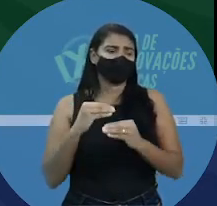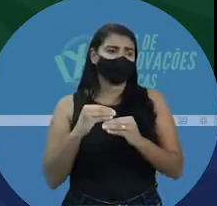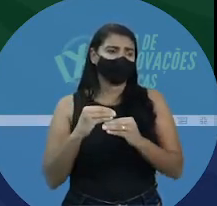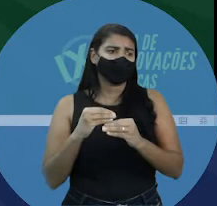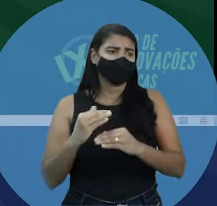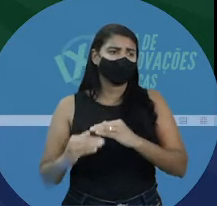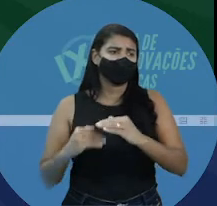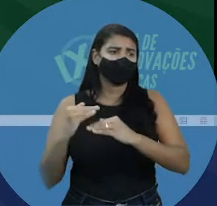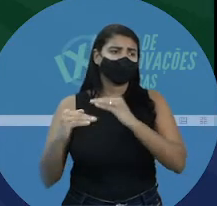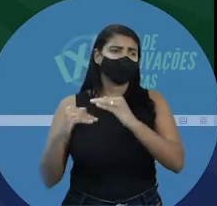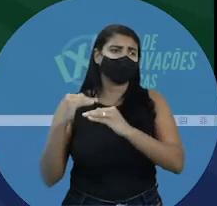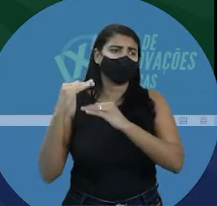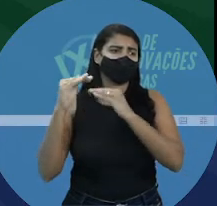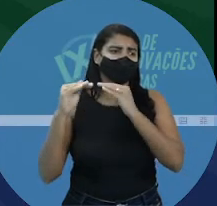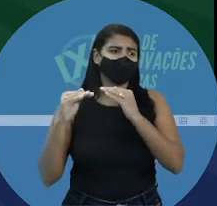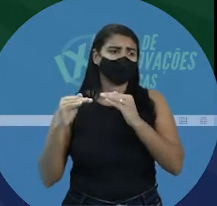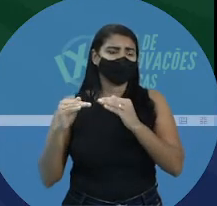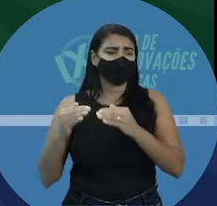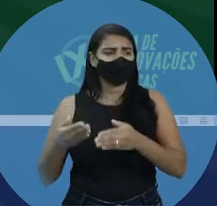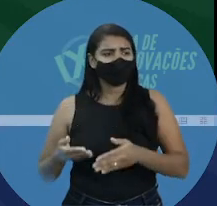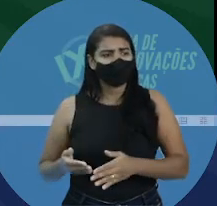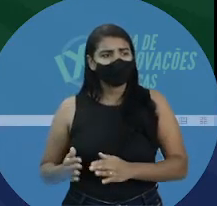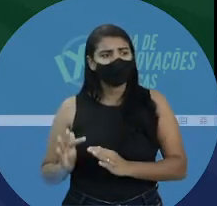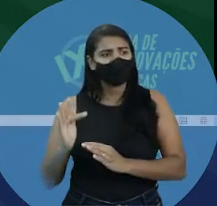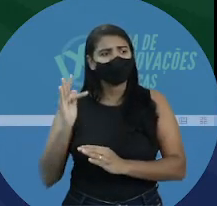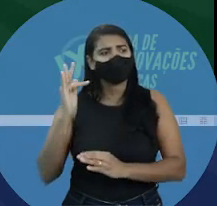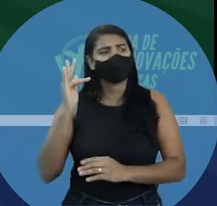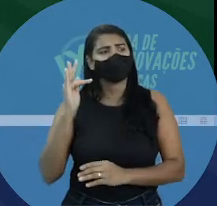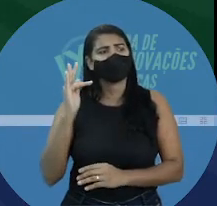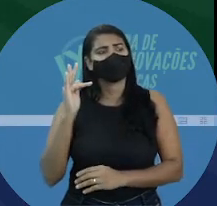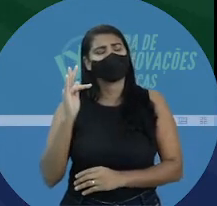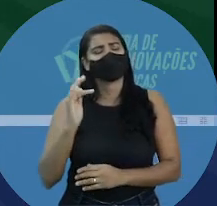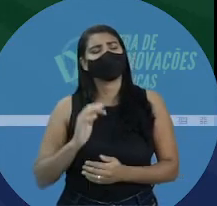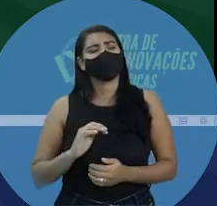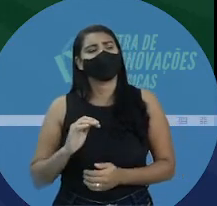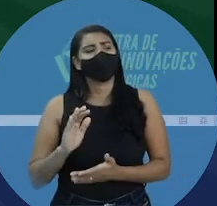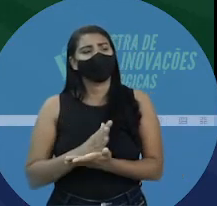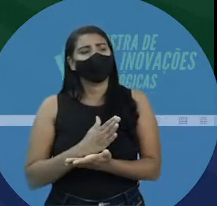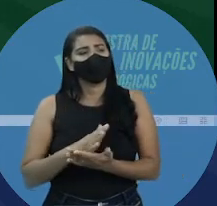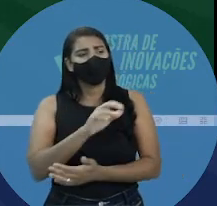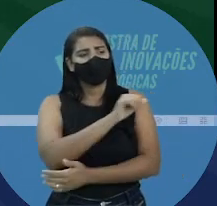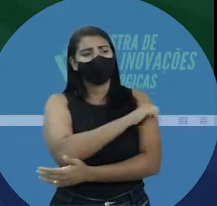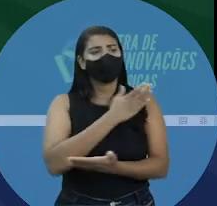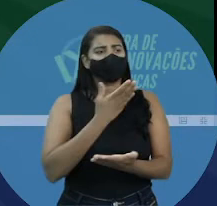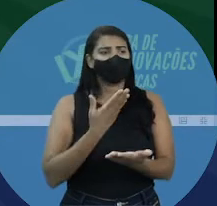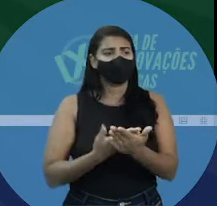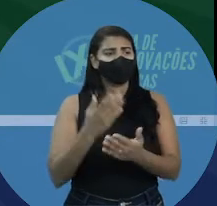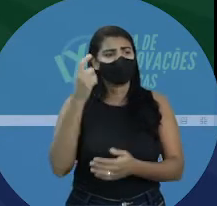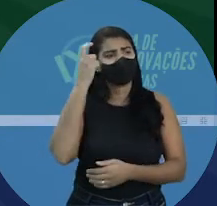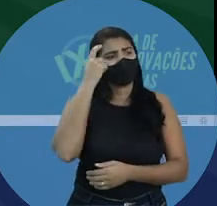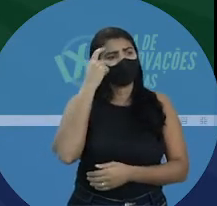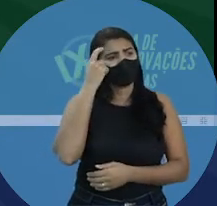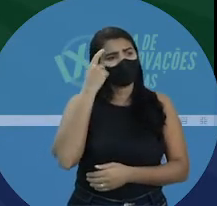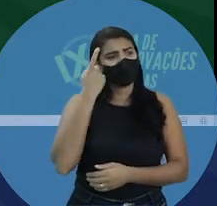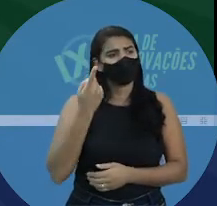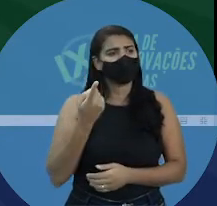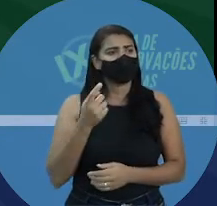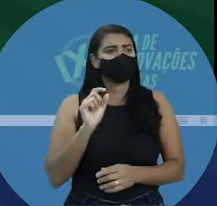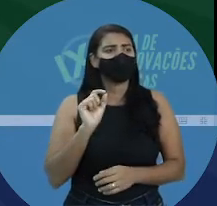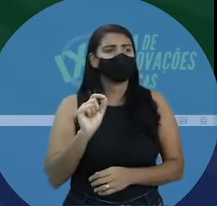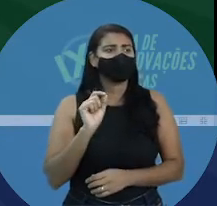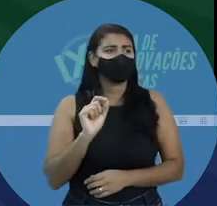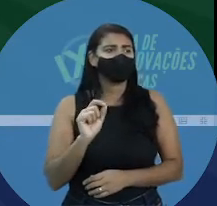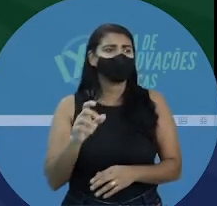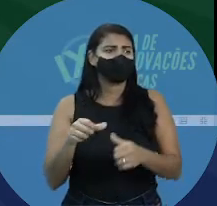progredindo, vai nascendo. Alguns alunos, eles pensavam que ia ficar